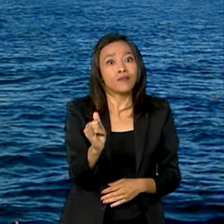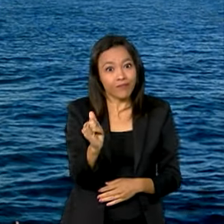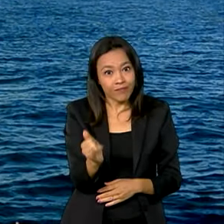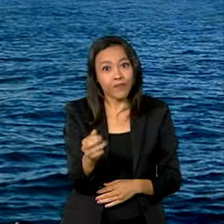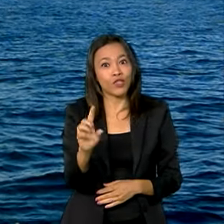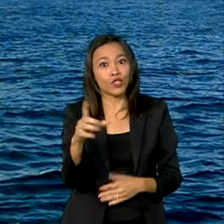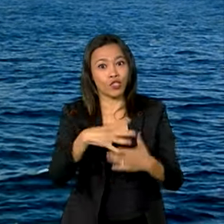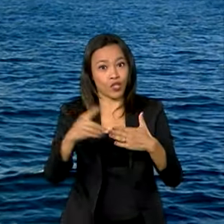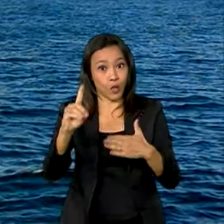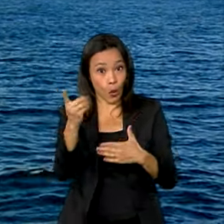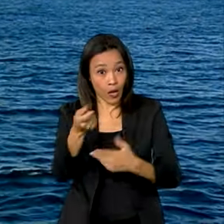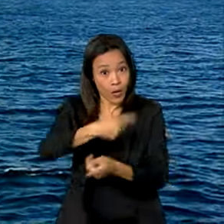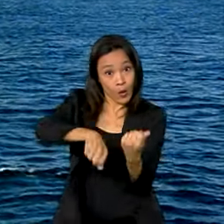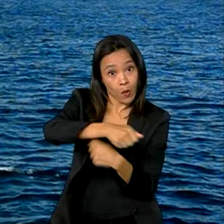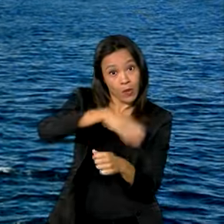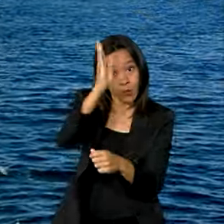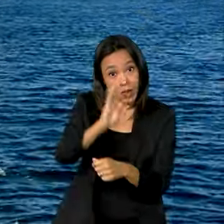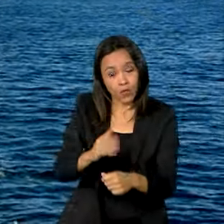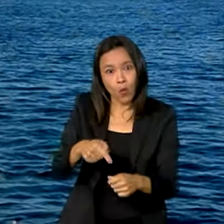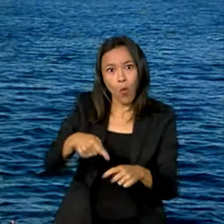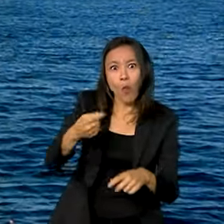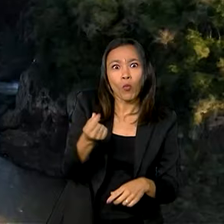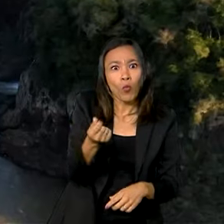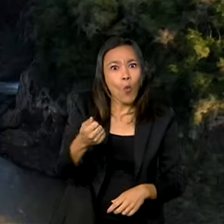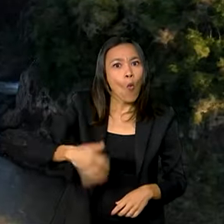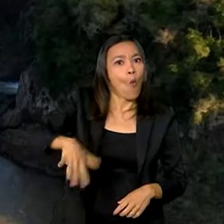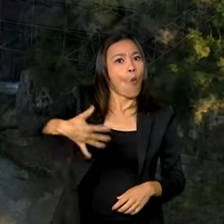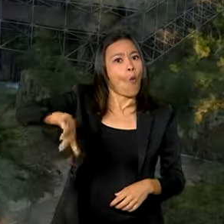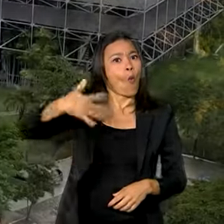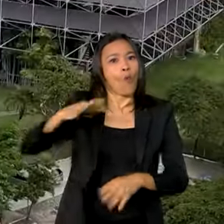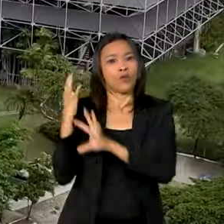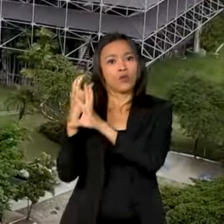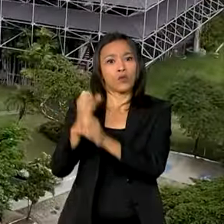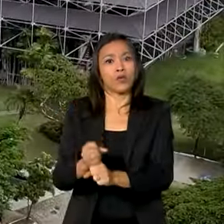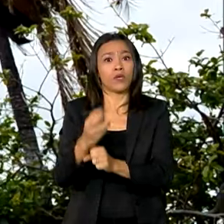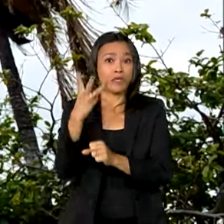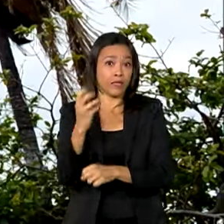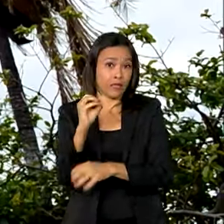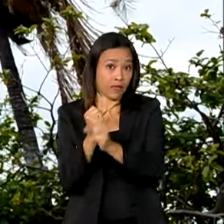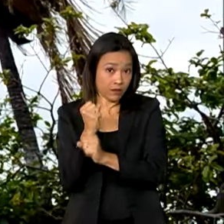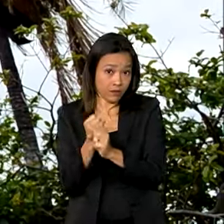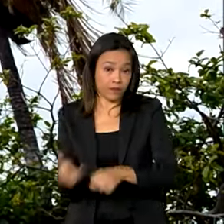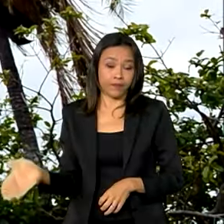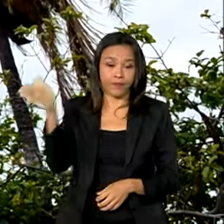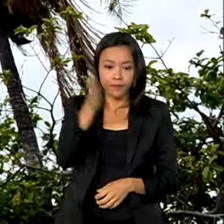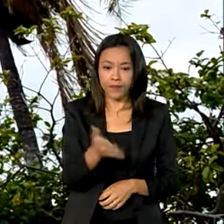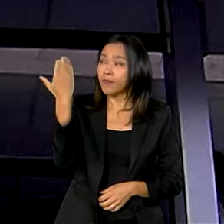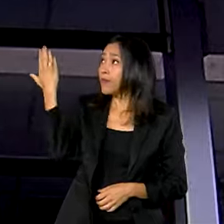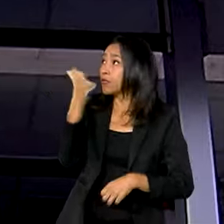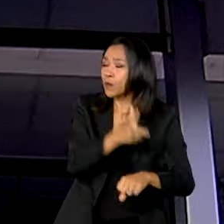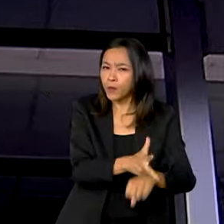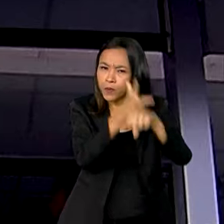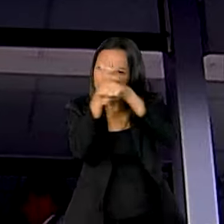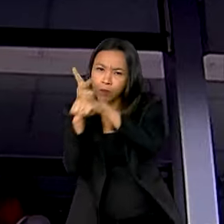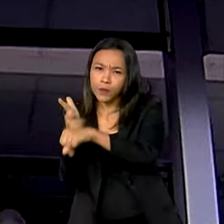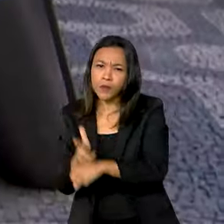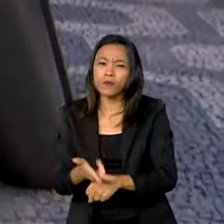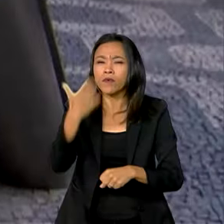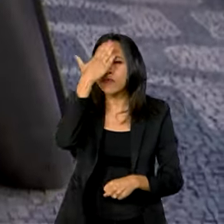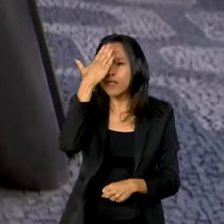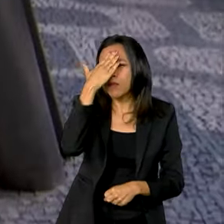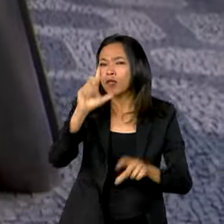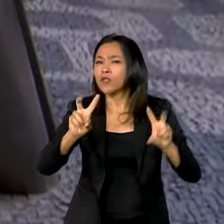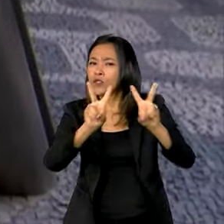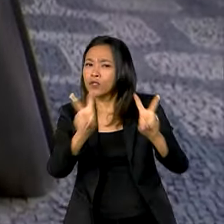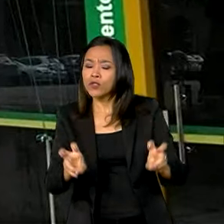este ano, o maior valor das últimas 3 décadas. No quadro Brasil no Rumo Certo, você vai saber sobre a atuação